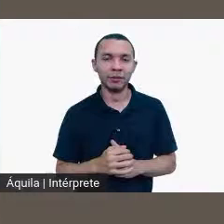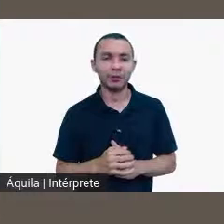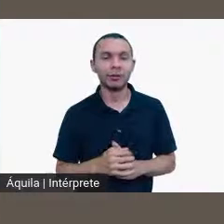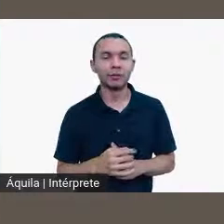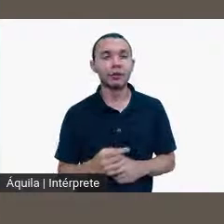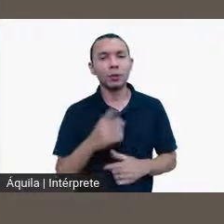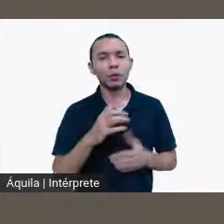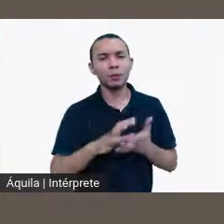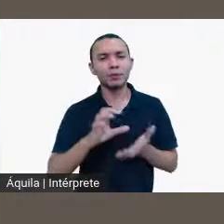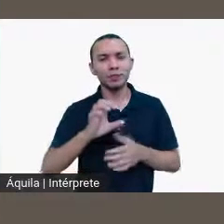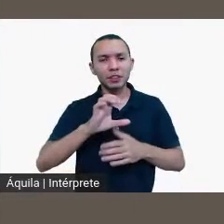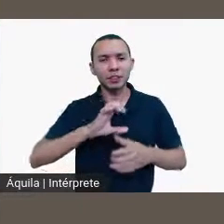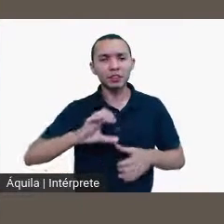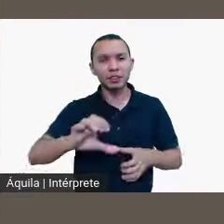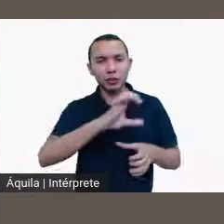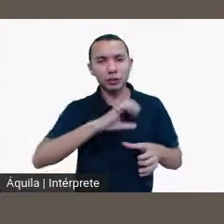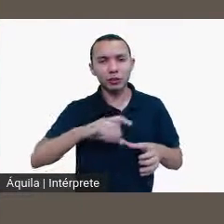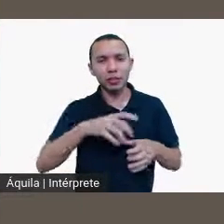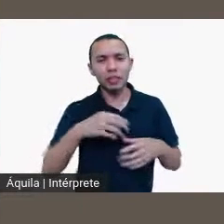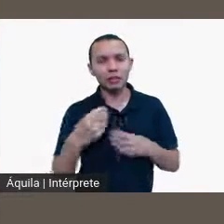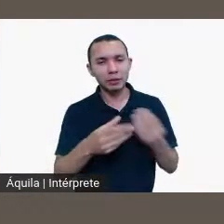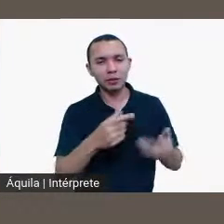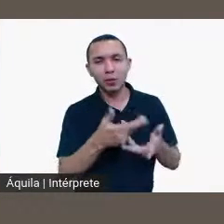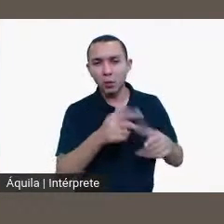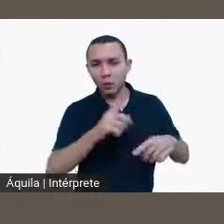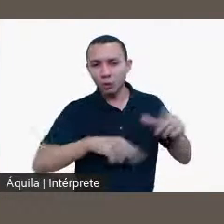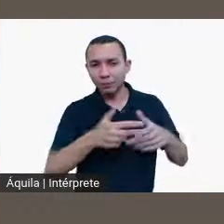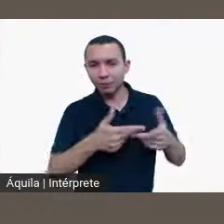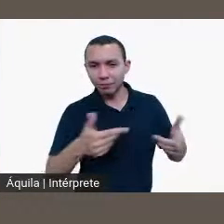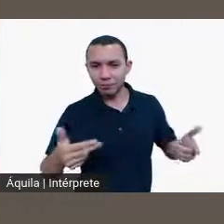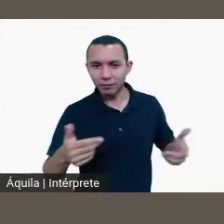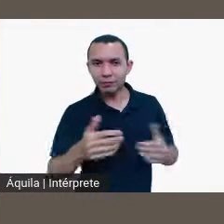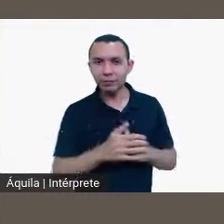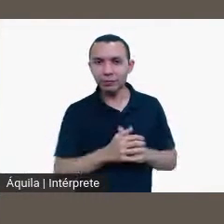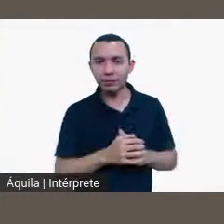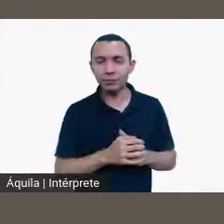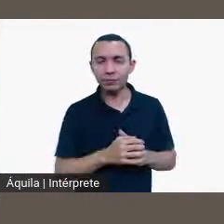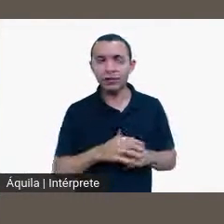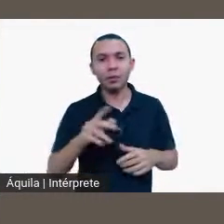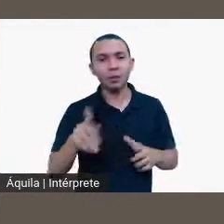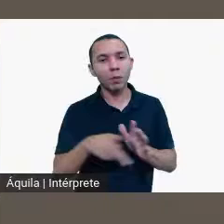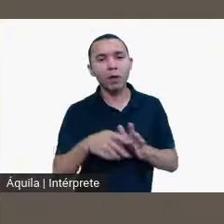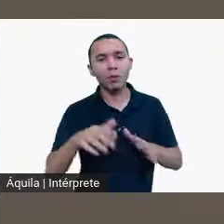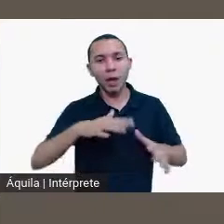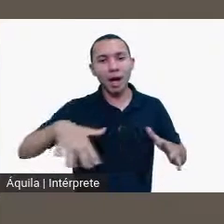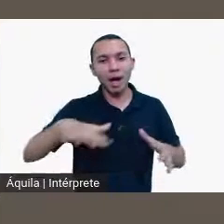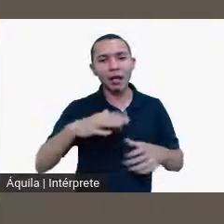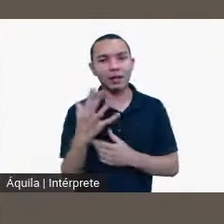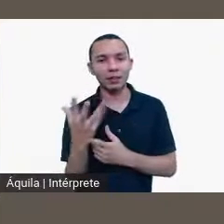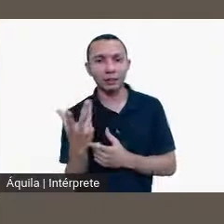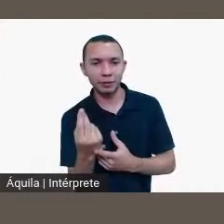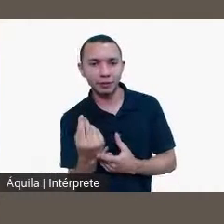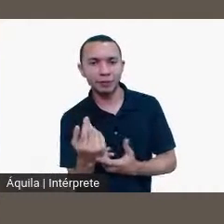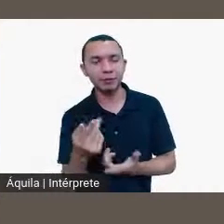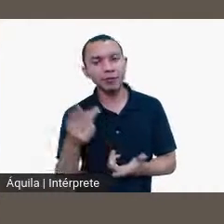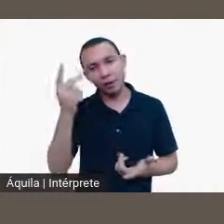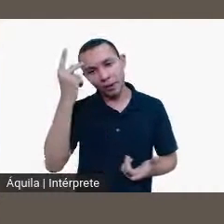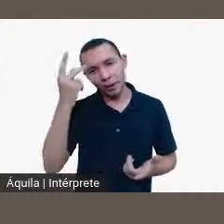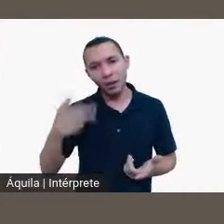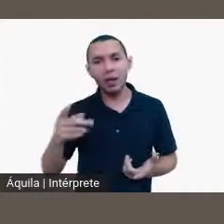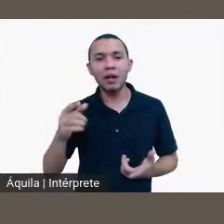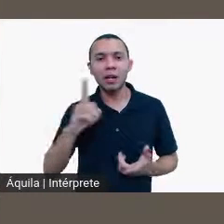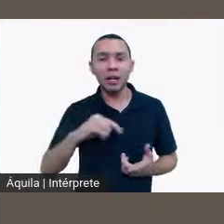circuitos de produção e distribuição de bens ou noções como campo artístico, para o qual se trata de algo